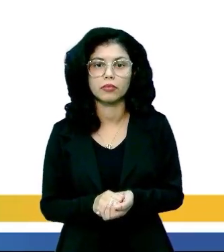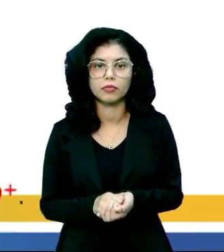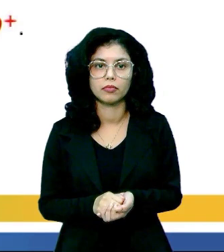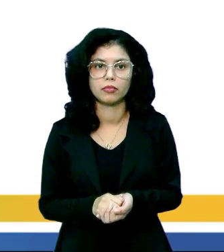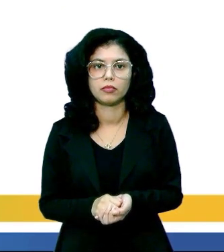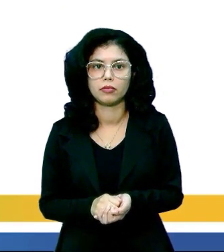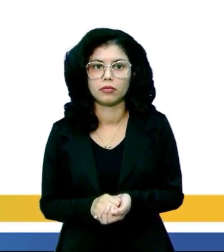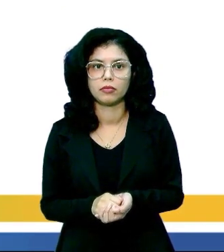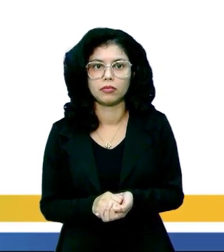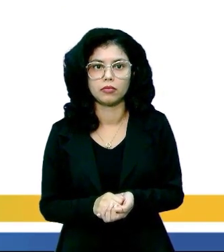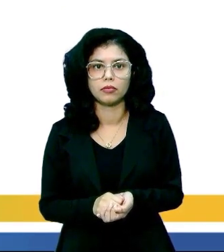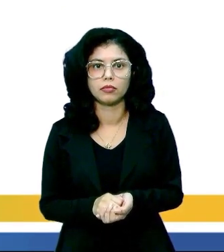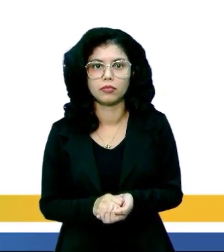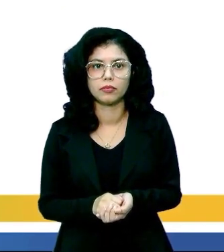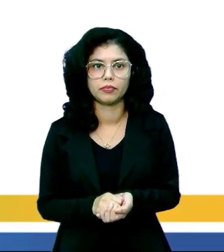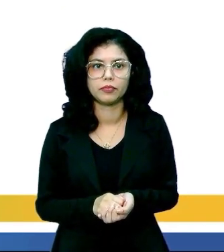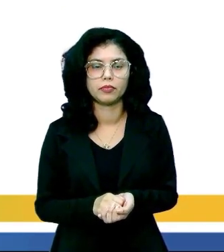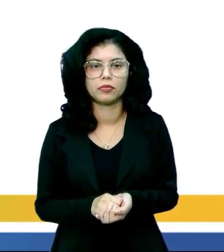lá.